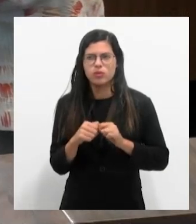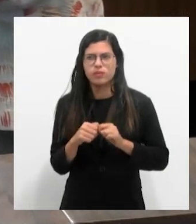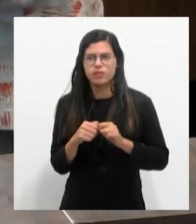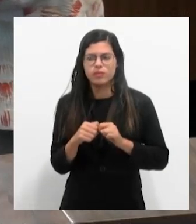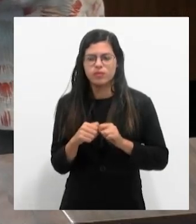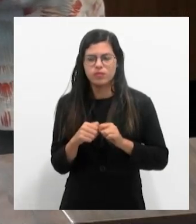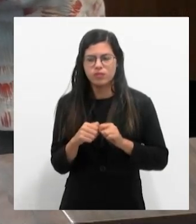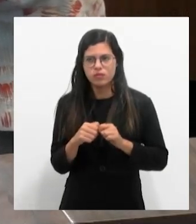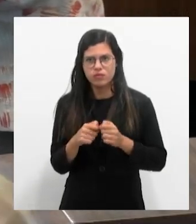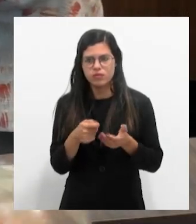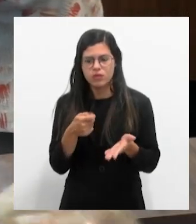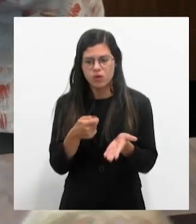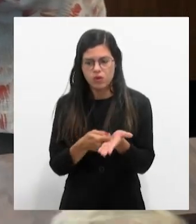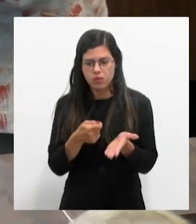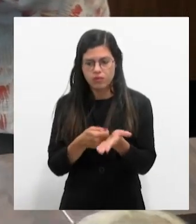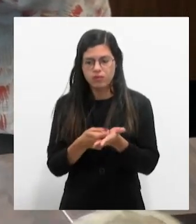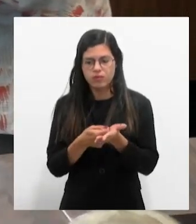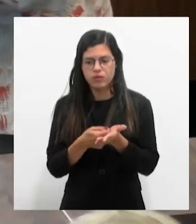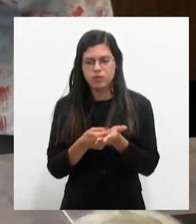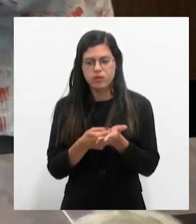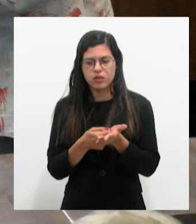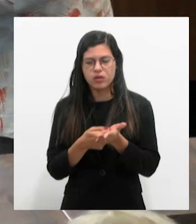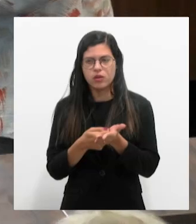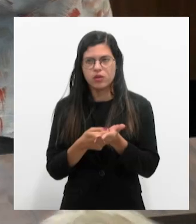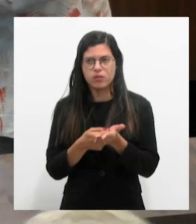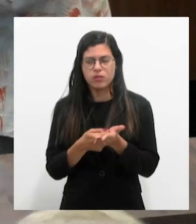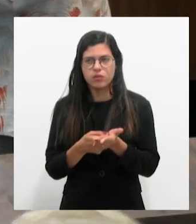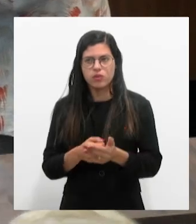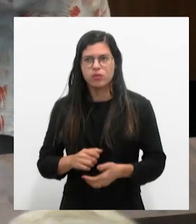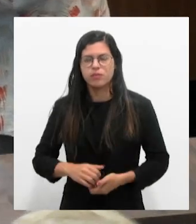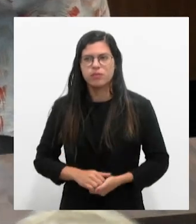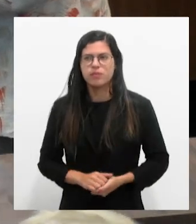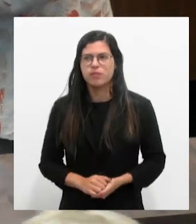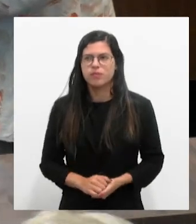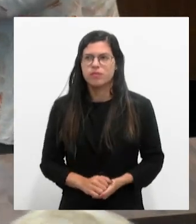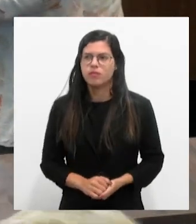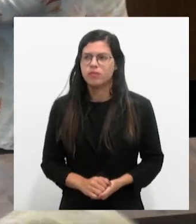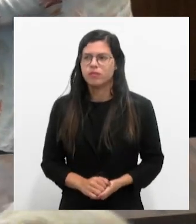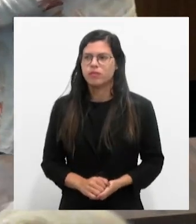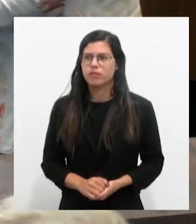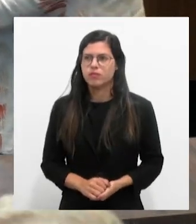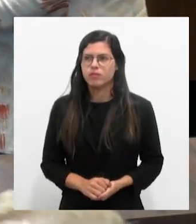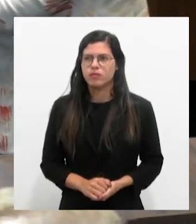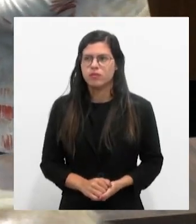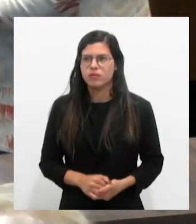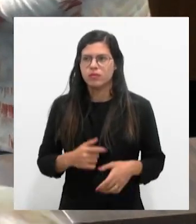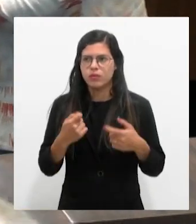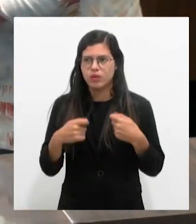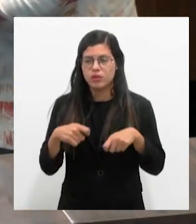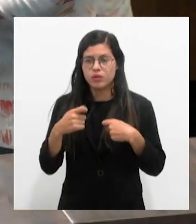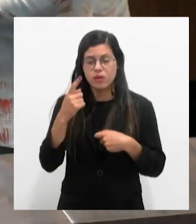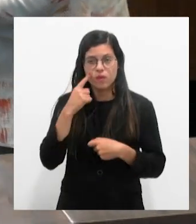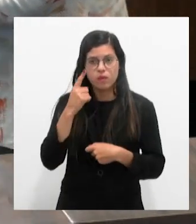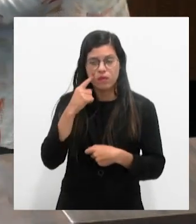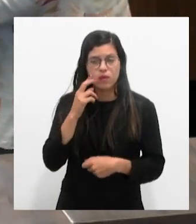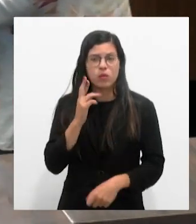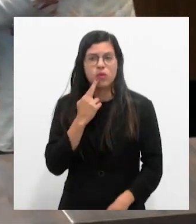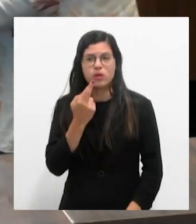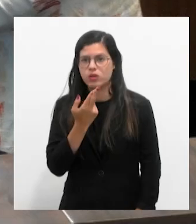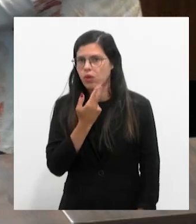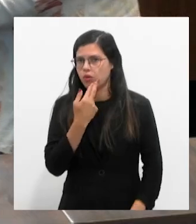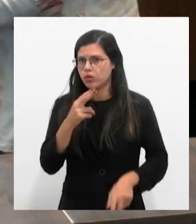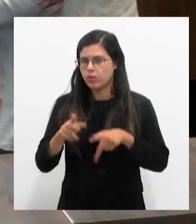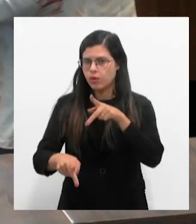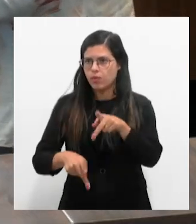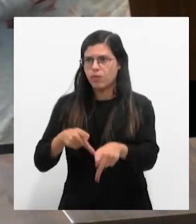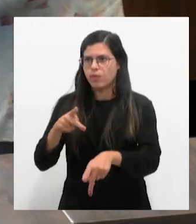e que cobraremos para serem cumpridos, que tem que ver com os restaurantes populares, com a merenda